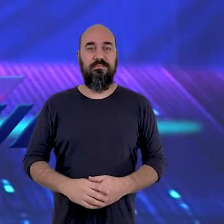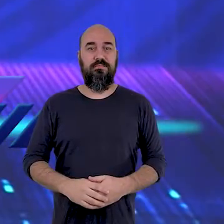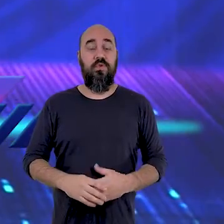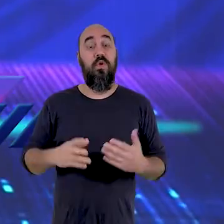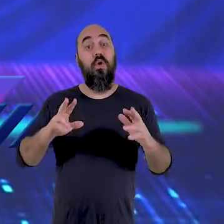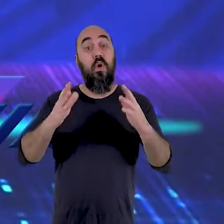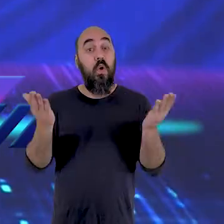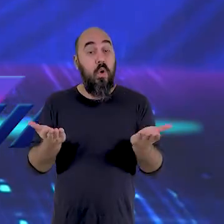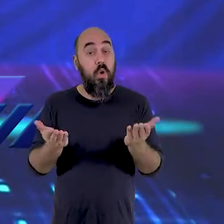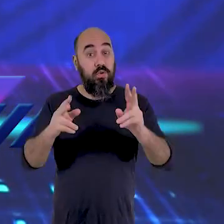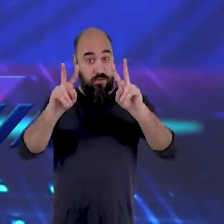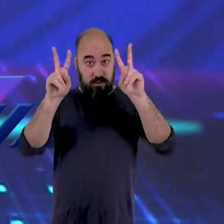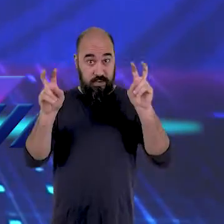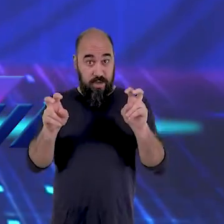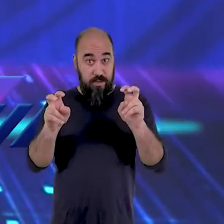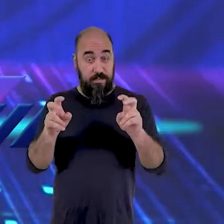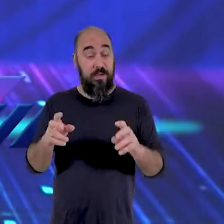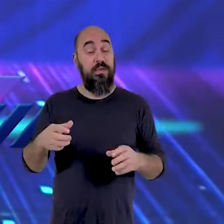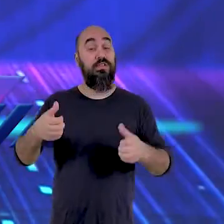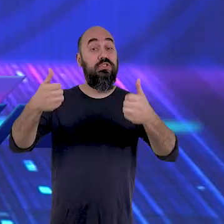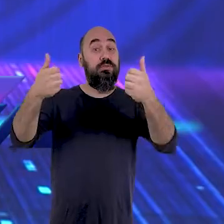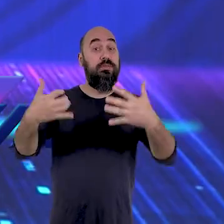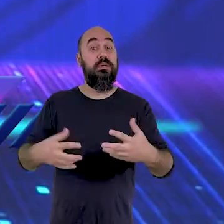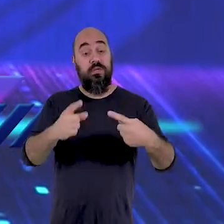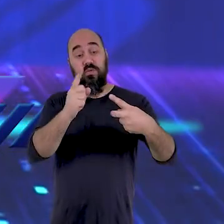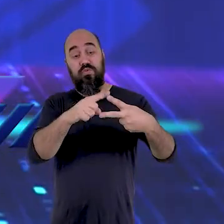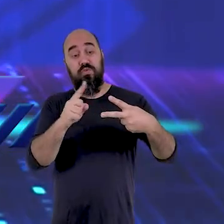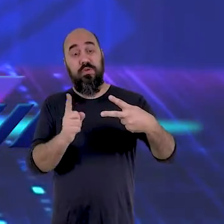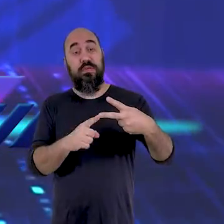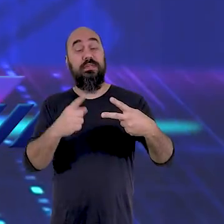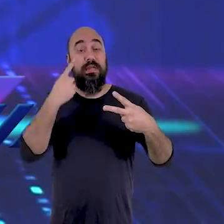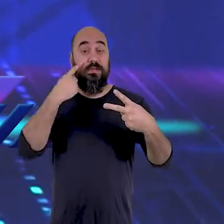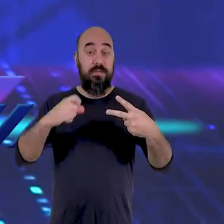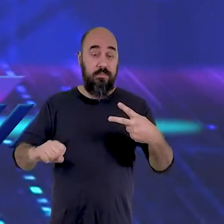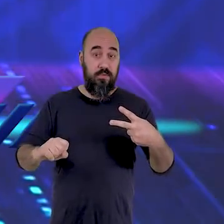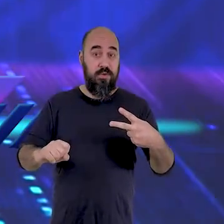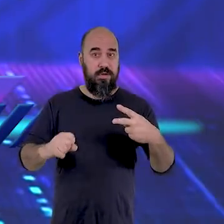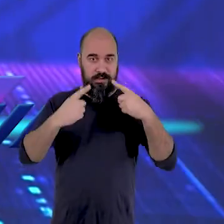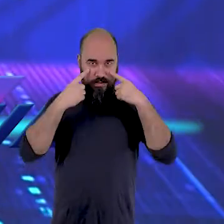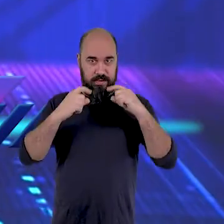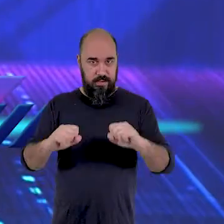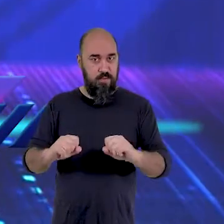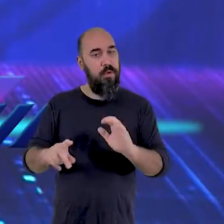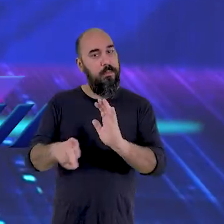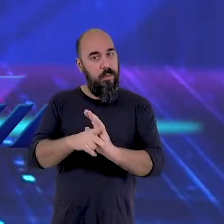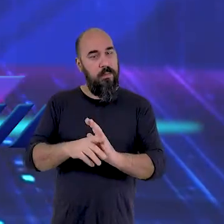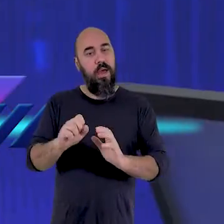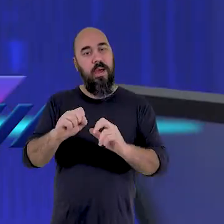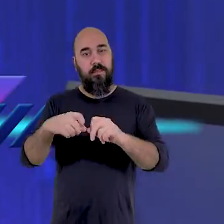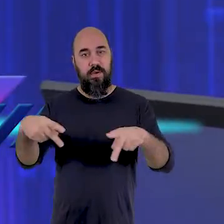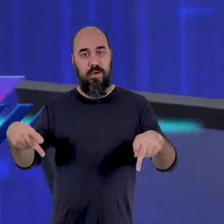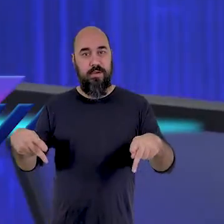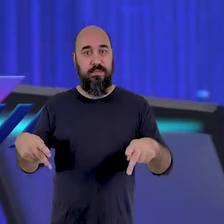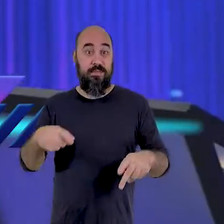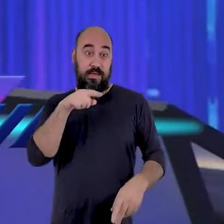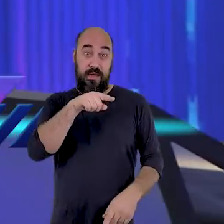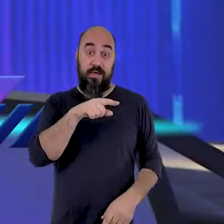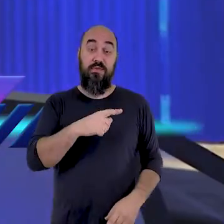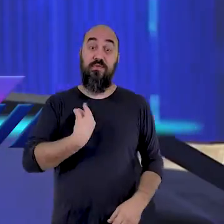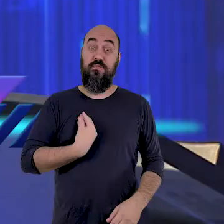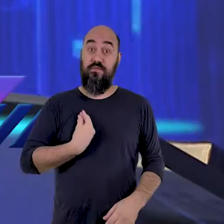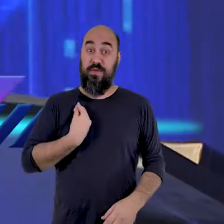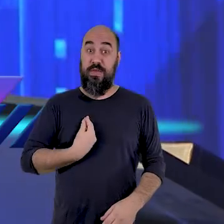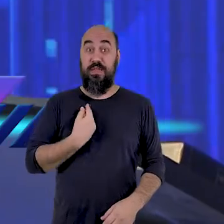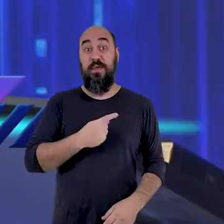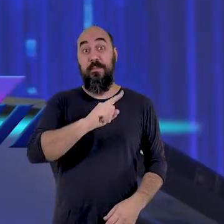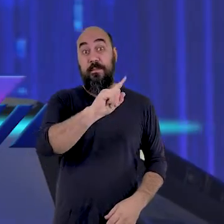do Apocalipse. Elas vão profetizar com um pano de saco durante 1260 dias. O que isso significa?